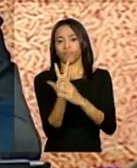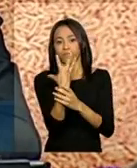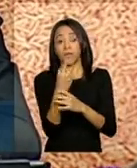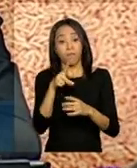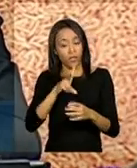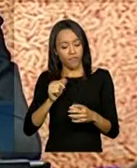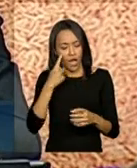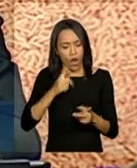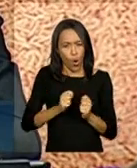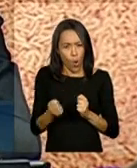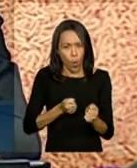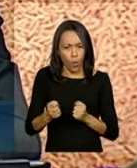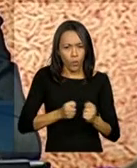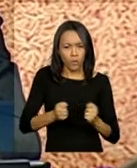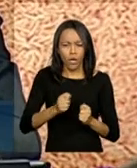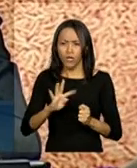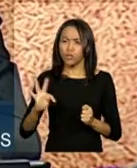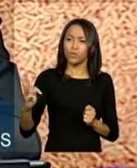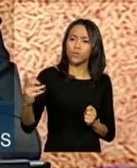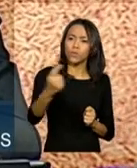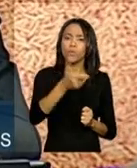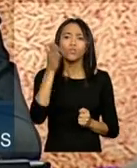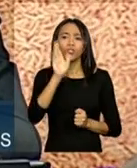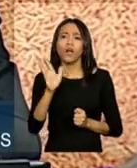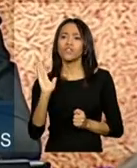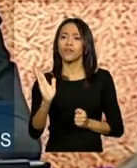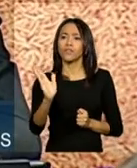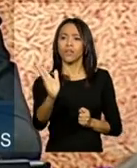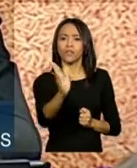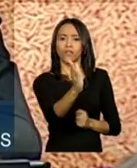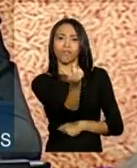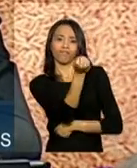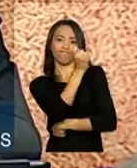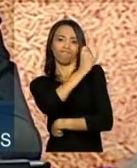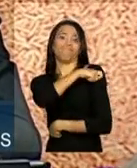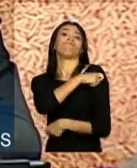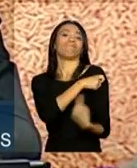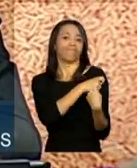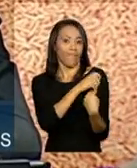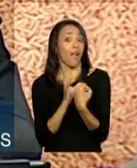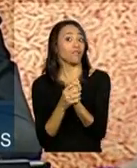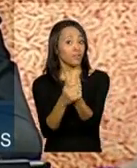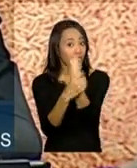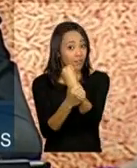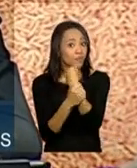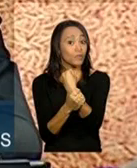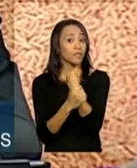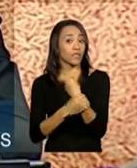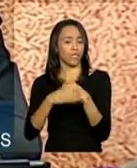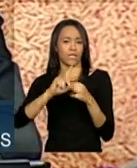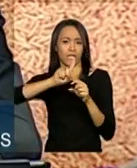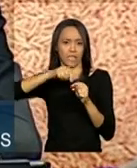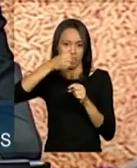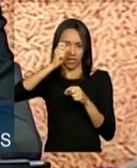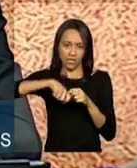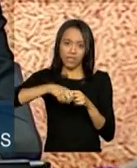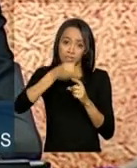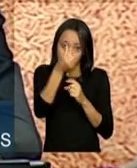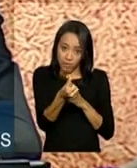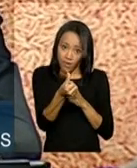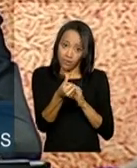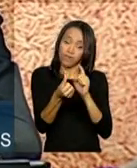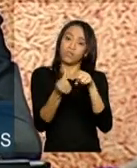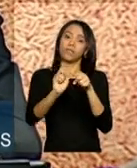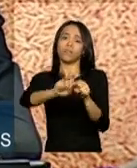monitoramento de todas as doses aplicadas nas meninas garantindo assim que essa dose aos 6 meses e possivelmente